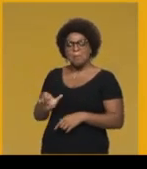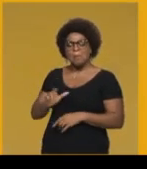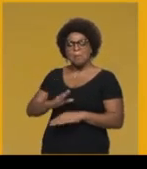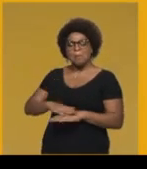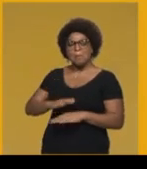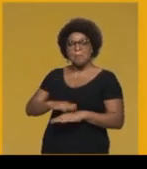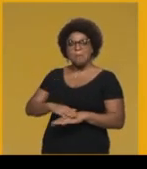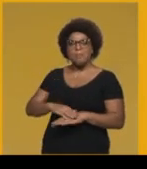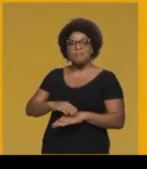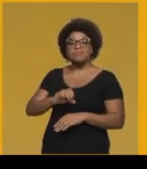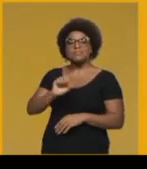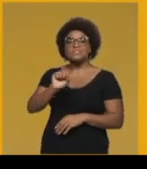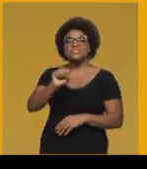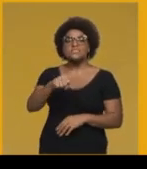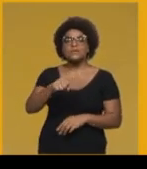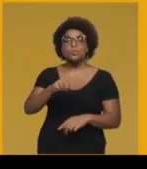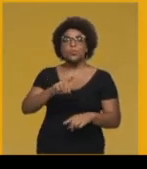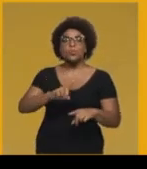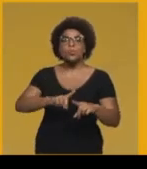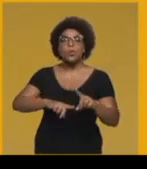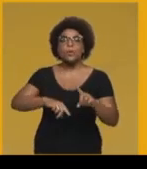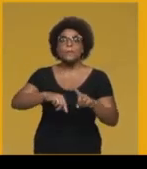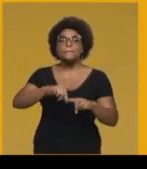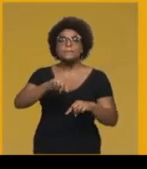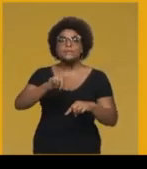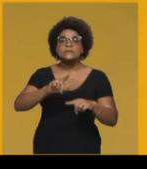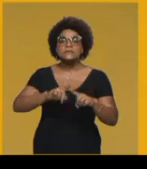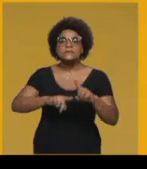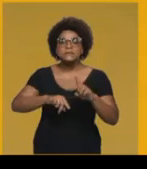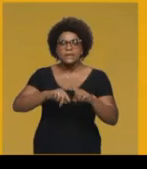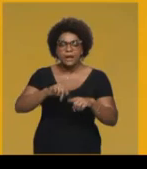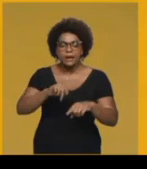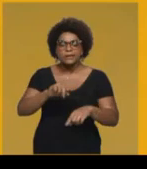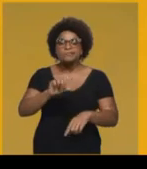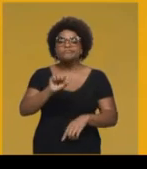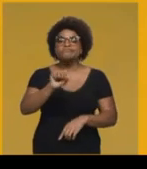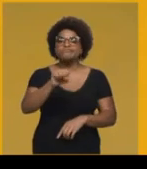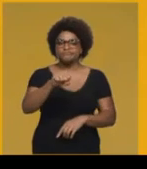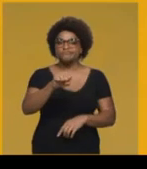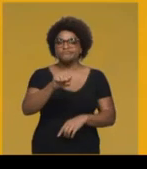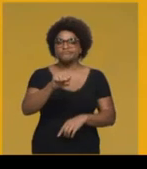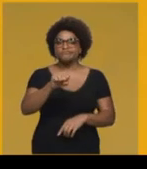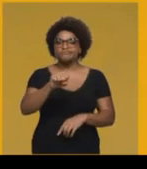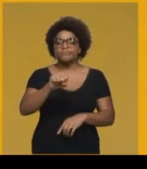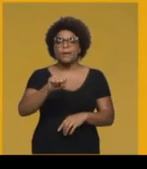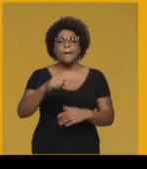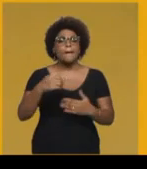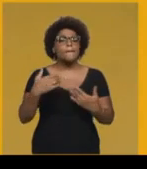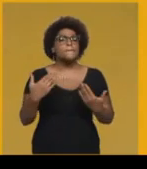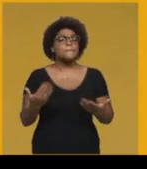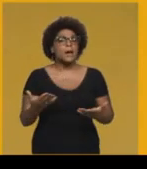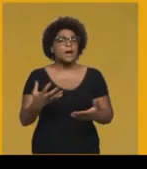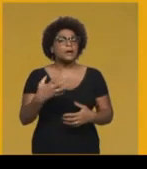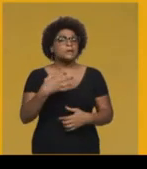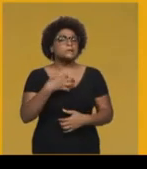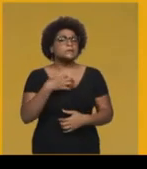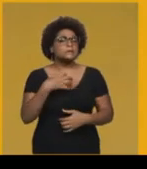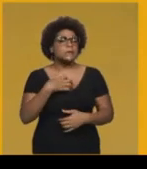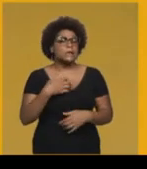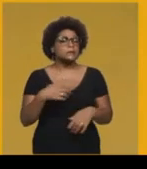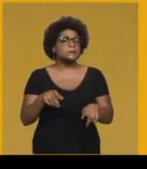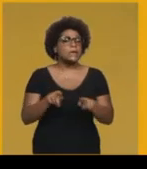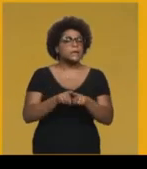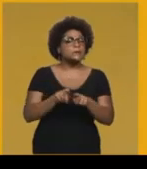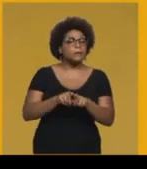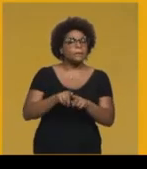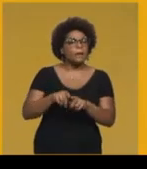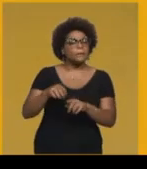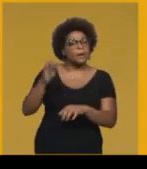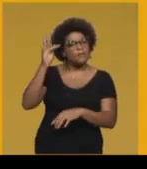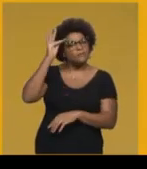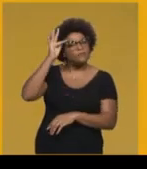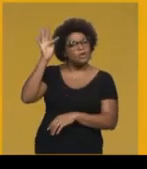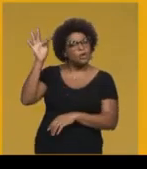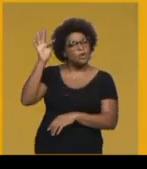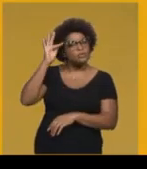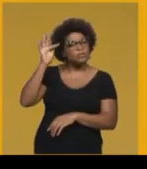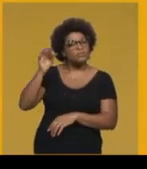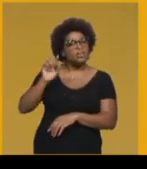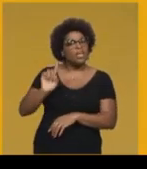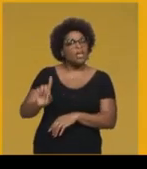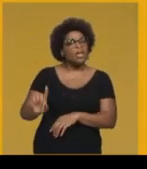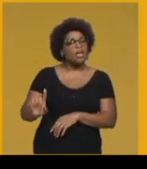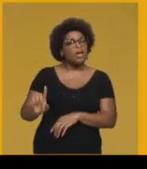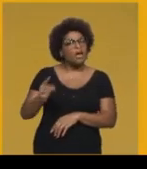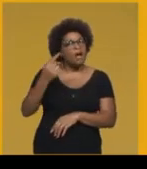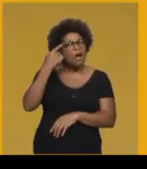né? Tanto para a ciência como para a filosofia, essa distinção, essa ideia de sujeito e objeto é